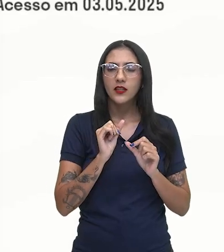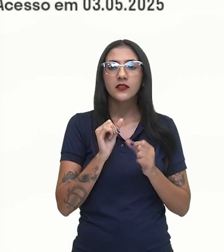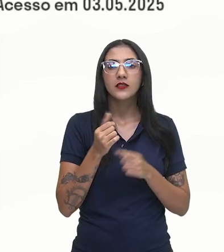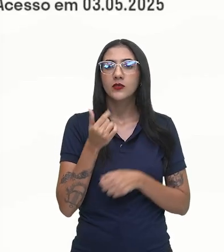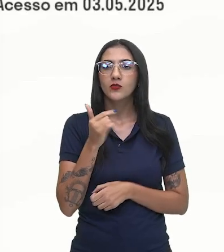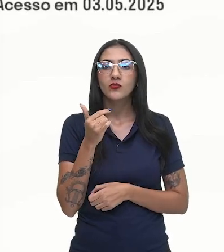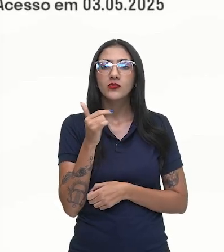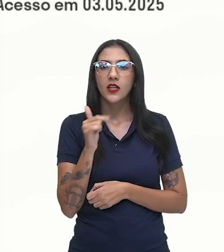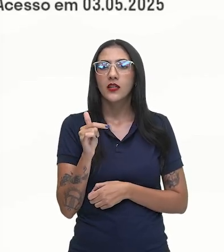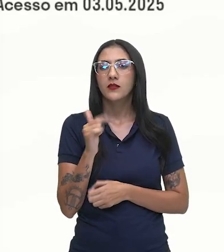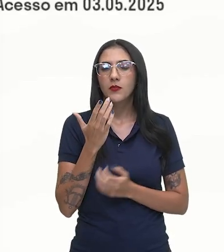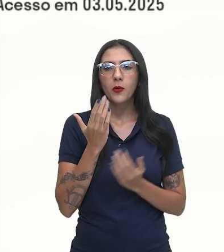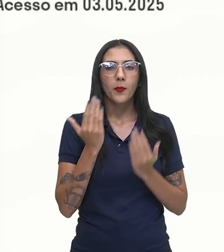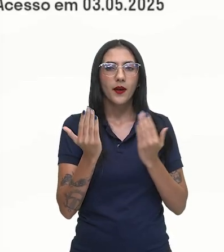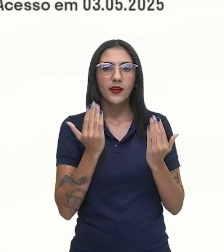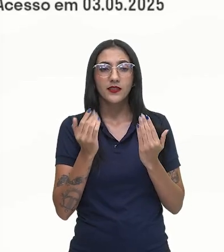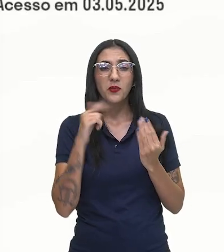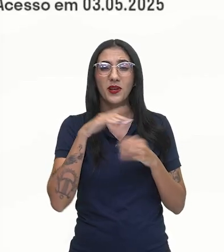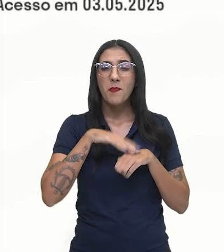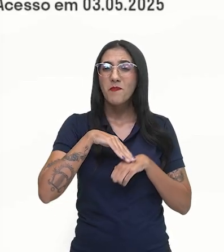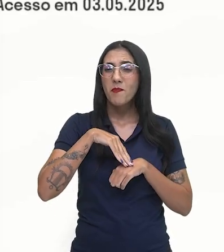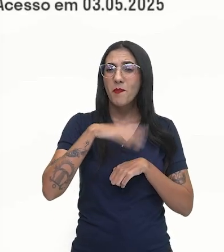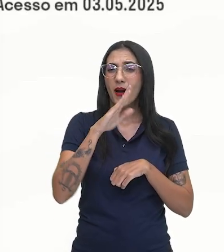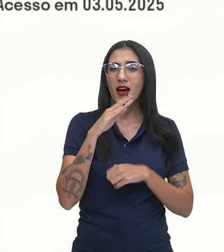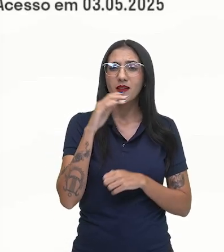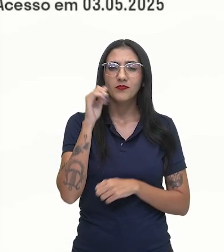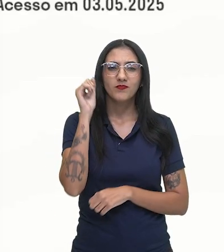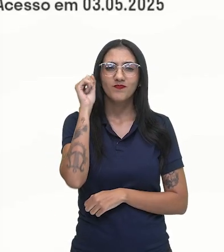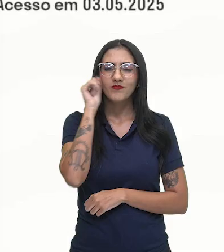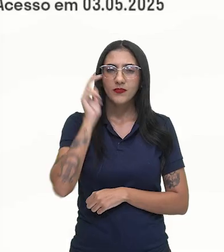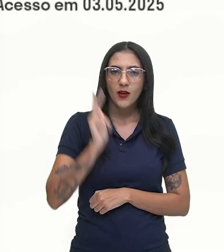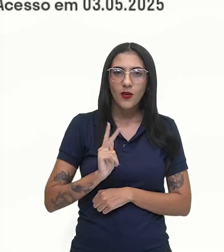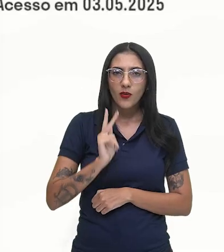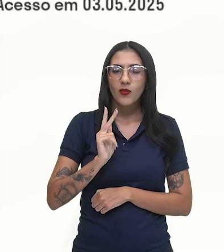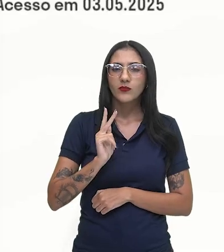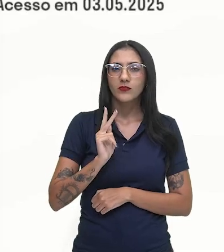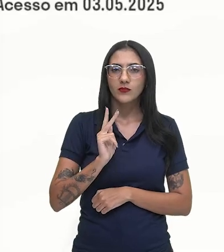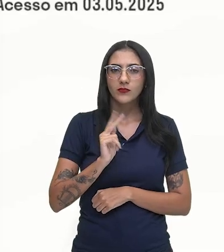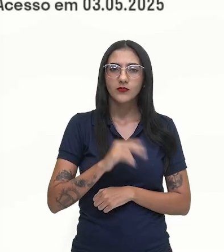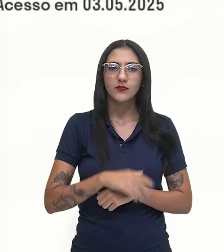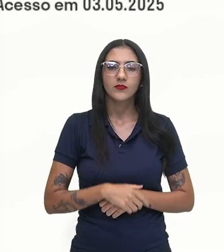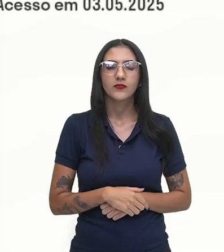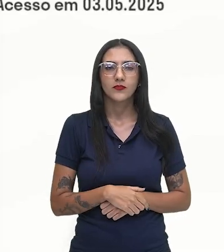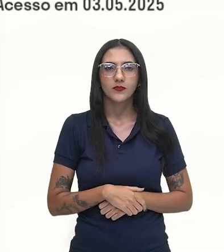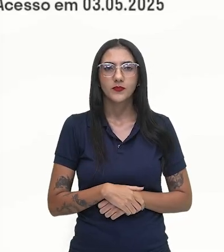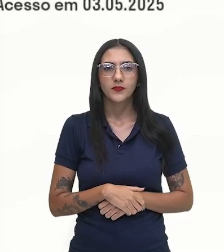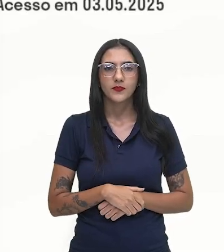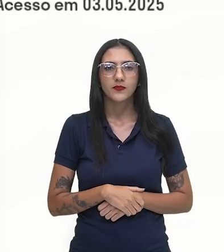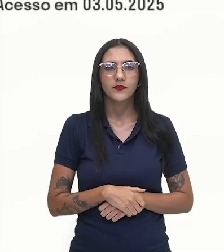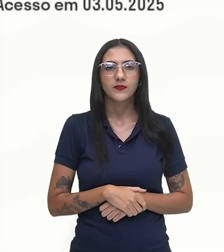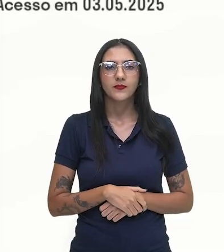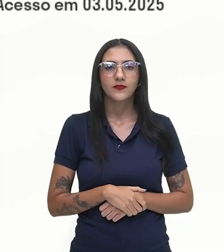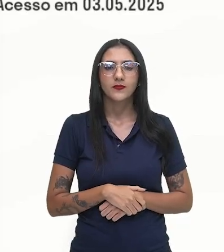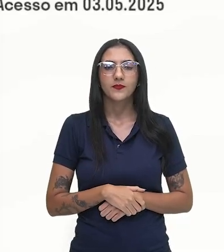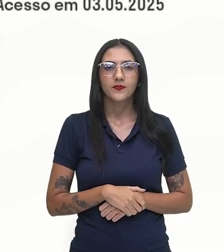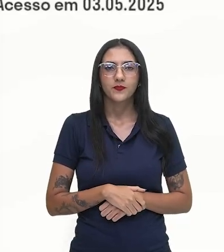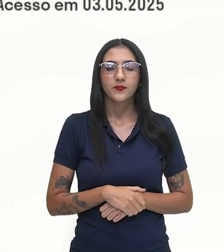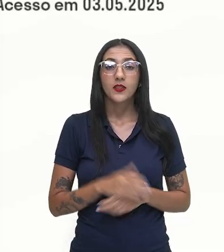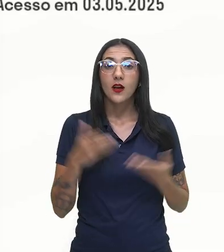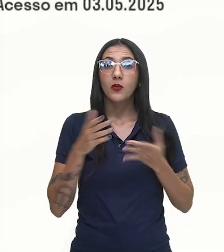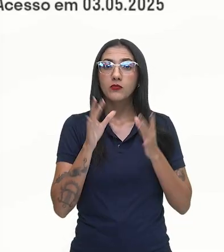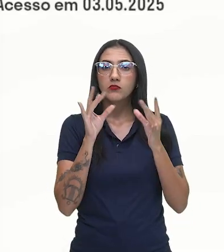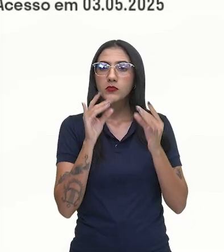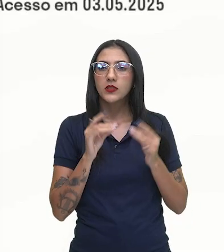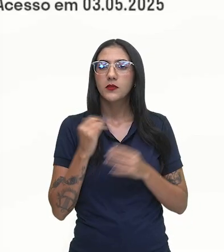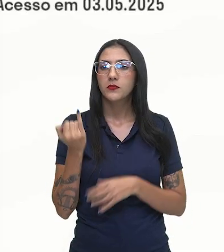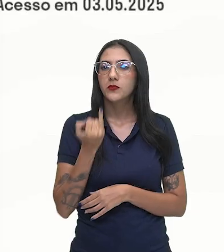astuto quanto uma raposa. Seria mais astuto do que uma raposa. Uma observação aqui,